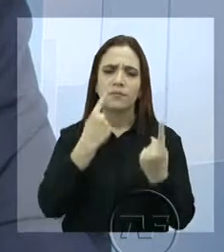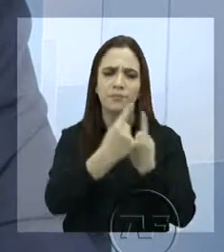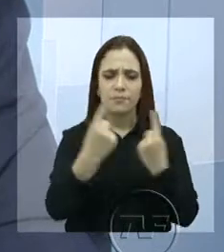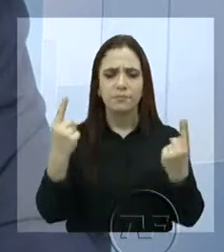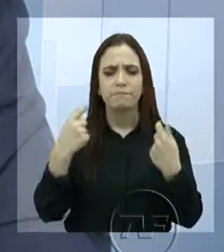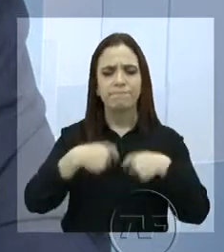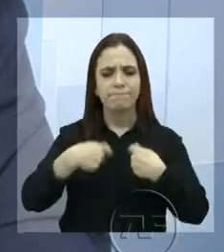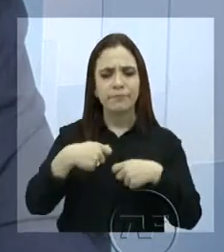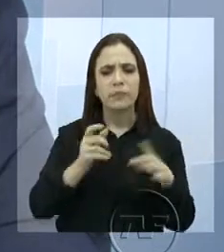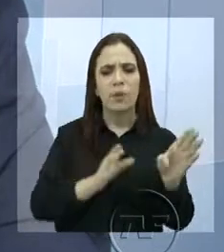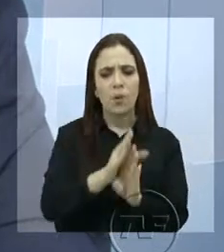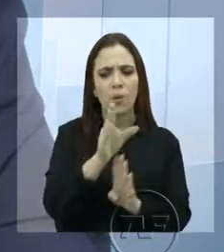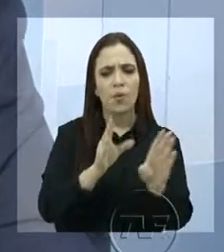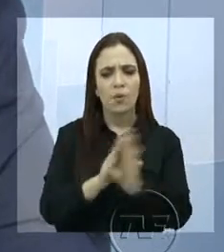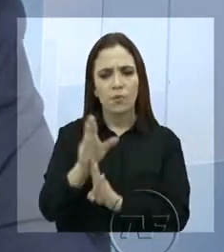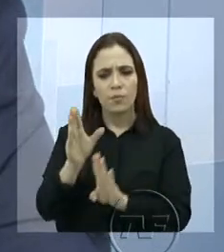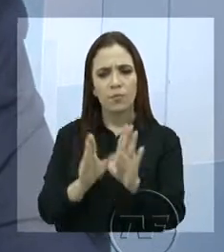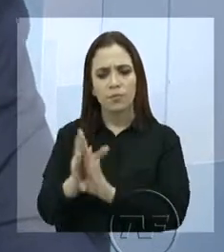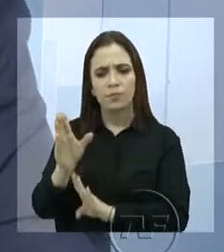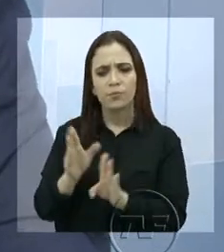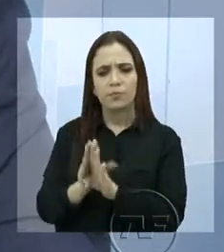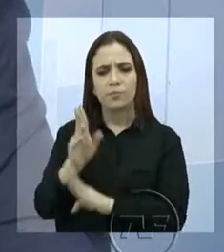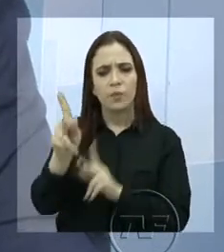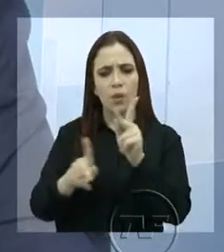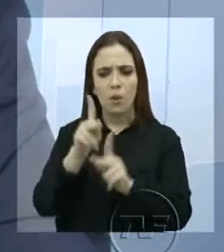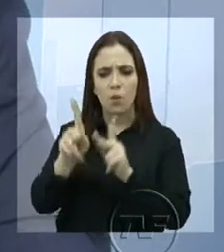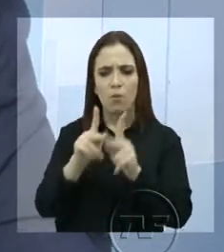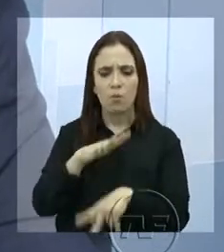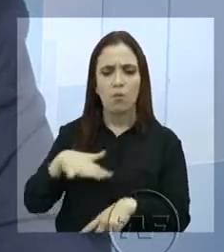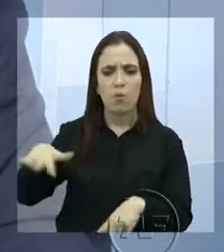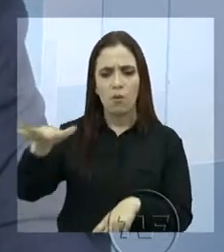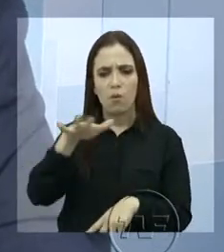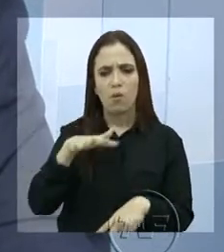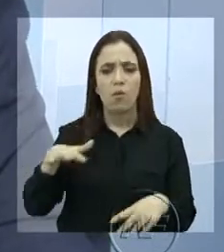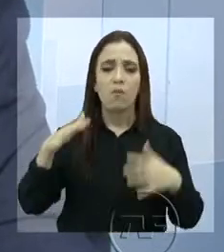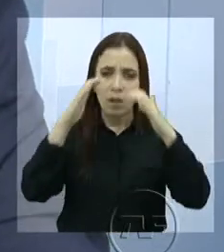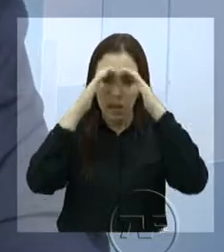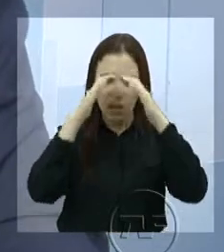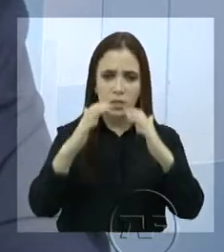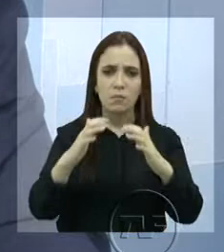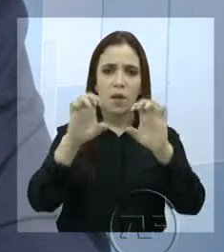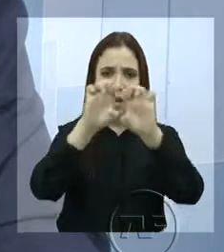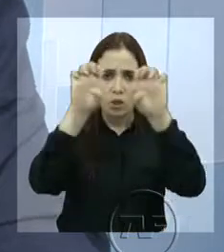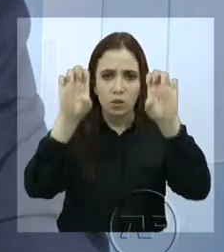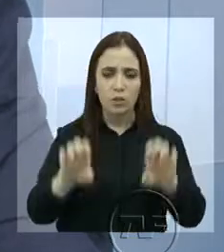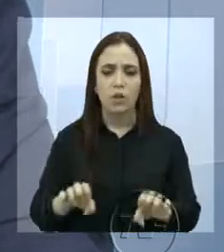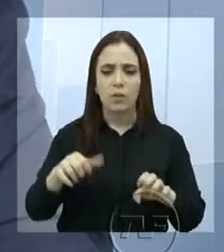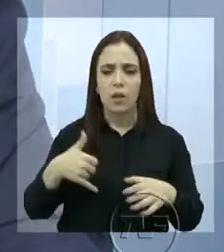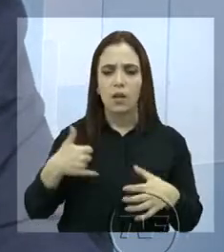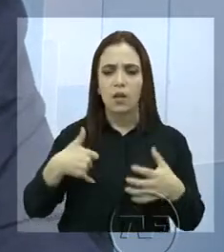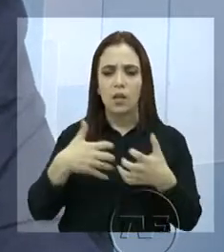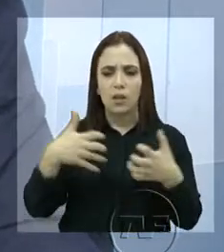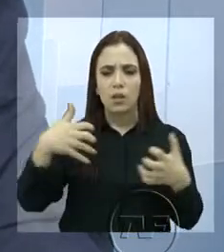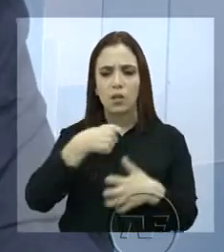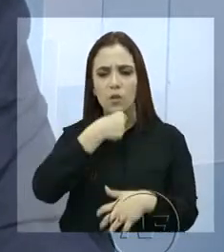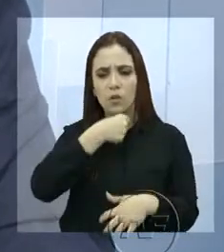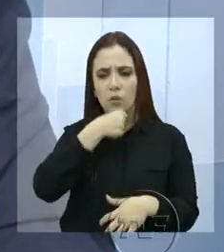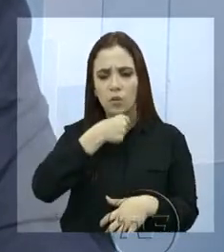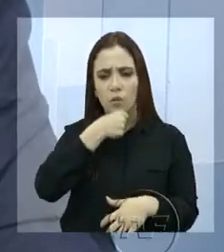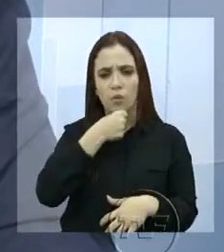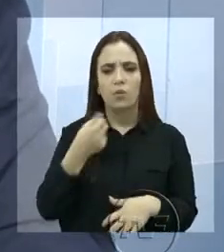gente precisa orientar cada vez mais a nossa população para esse respeito. O Estatuto do Idoso está aí,